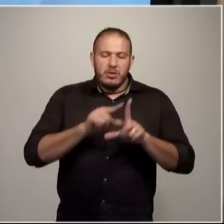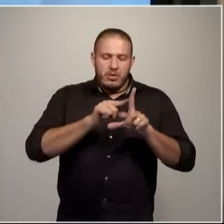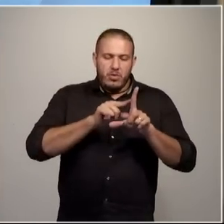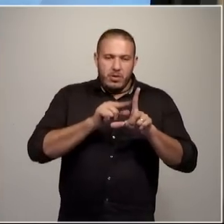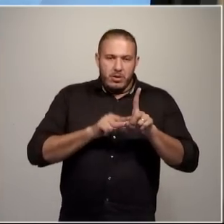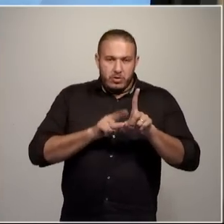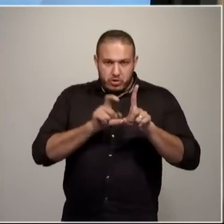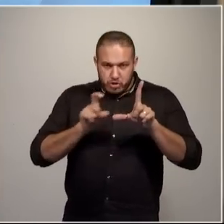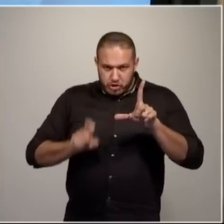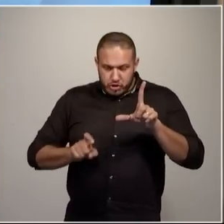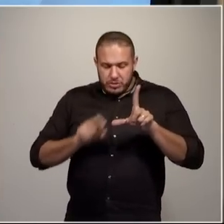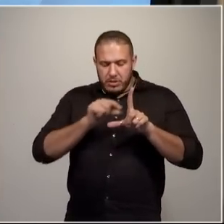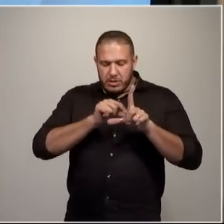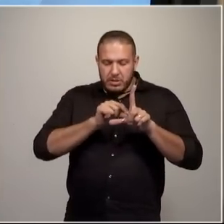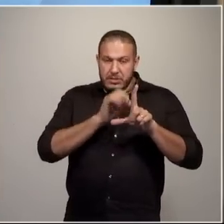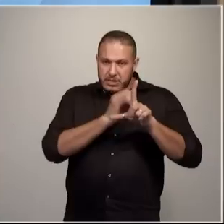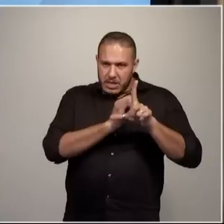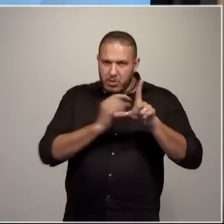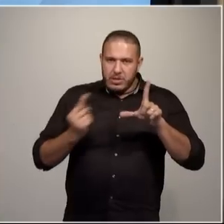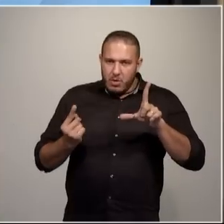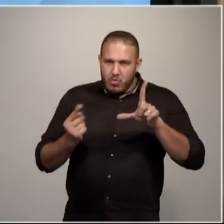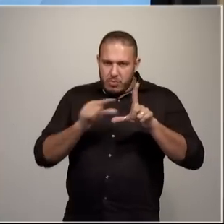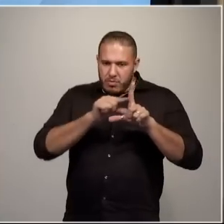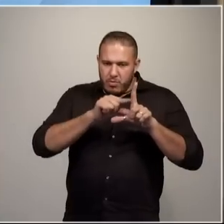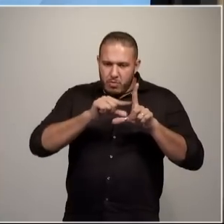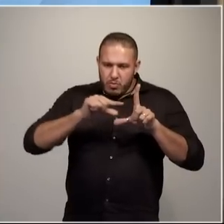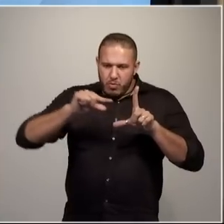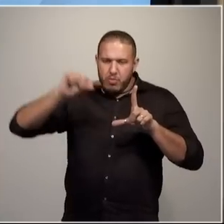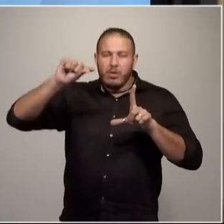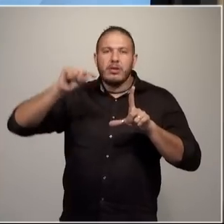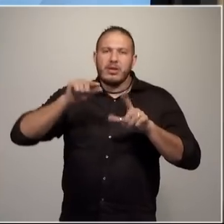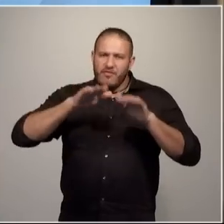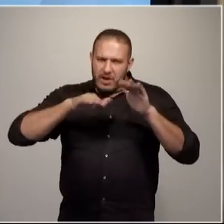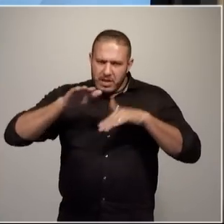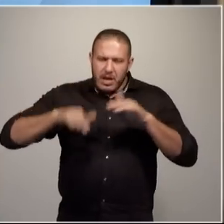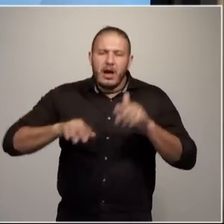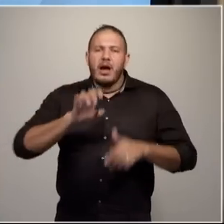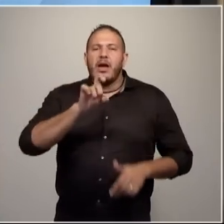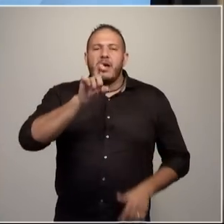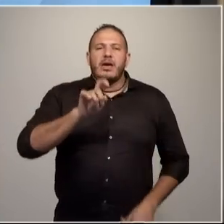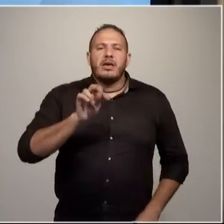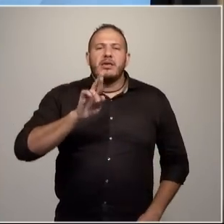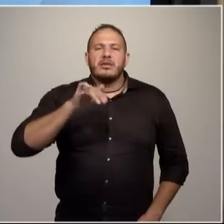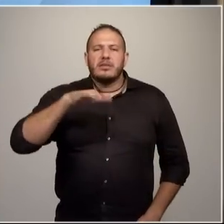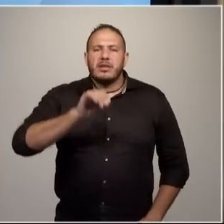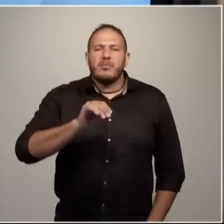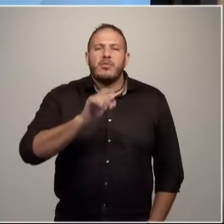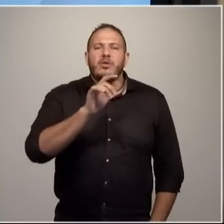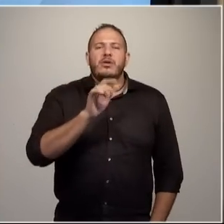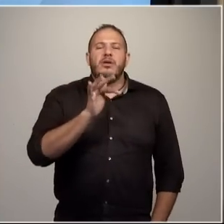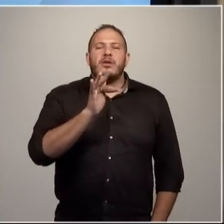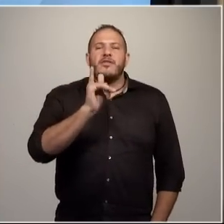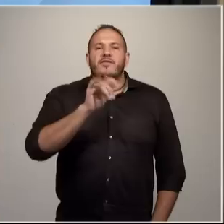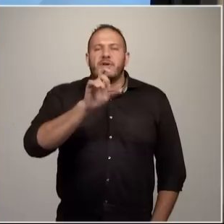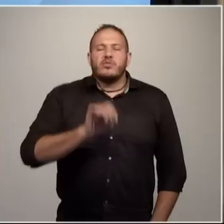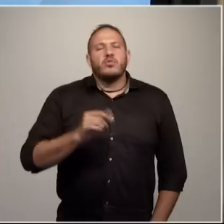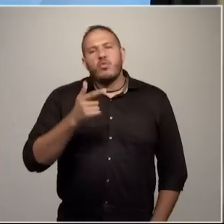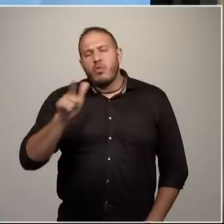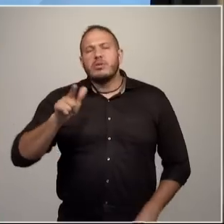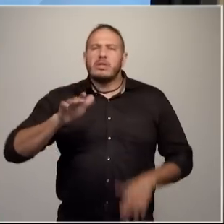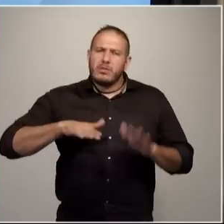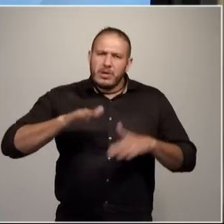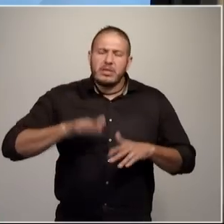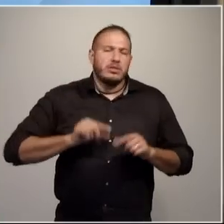a 1. Uma delas tem que variar em extremos fixos. A outra pode variar em extremos dependentes da